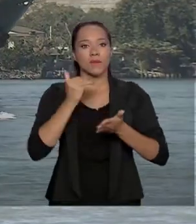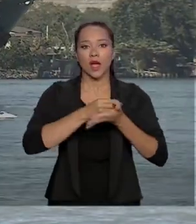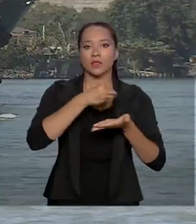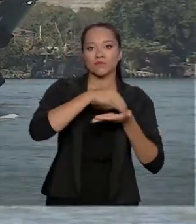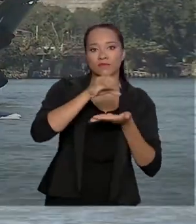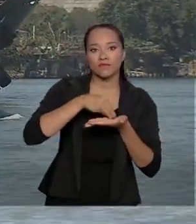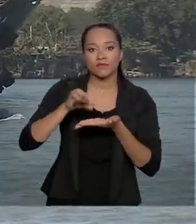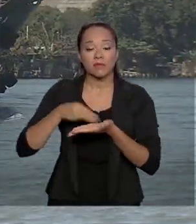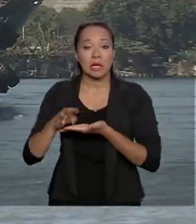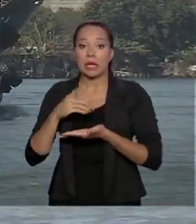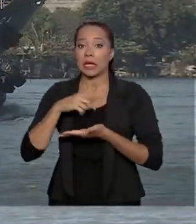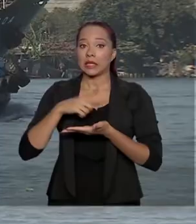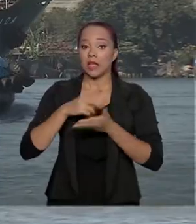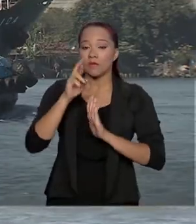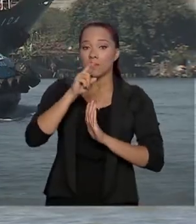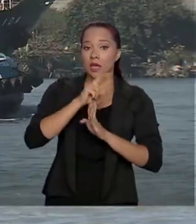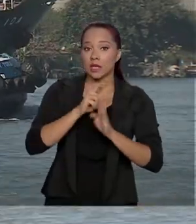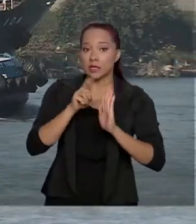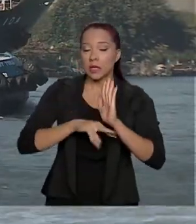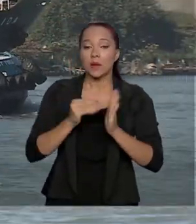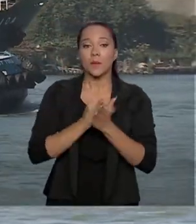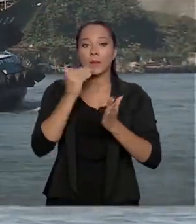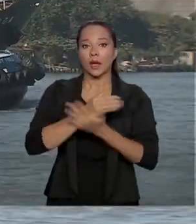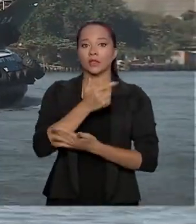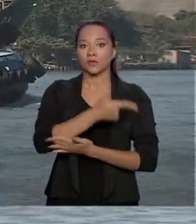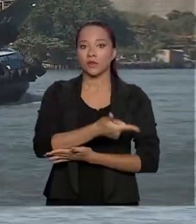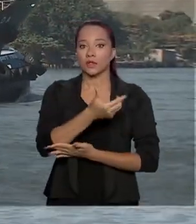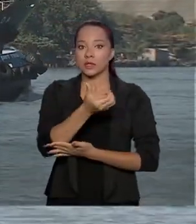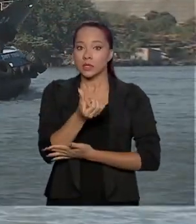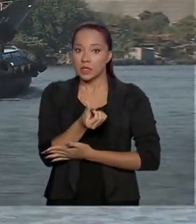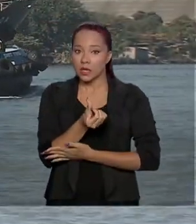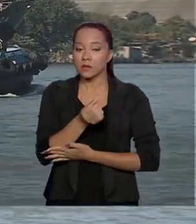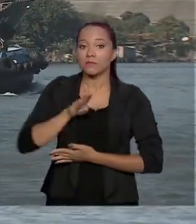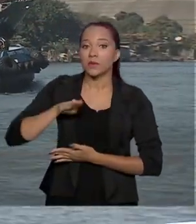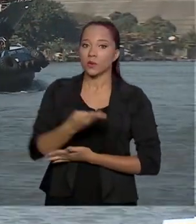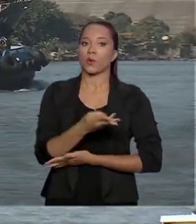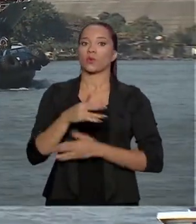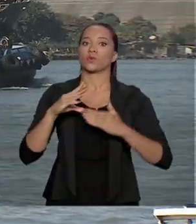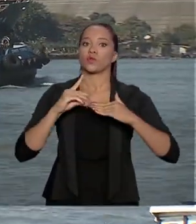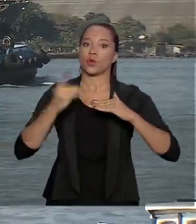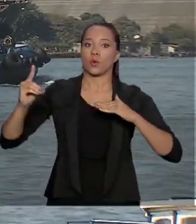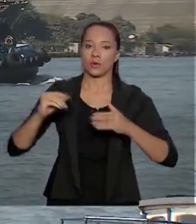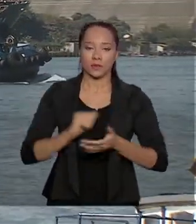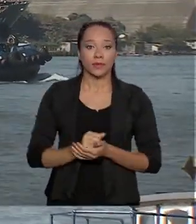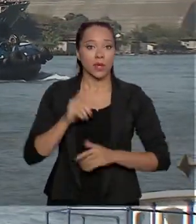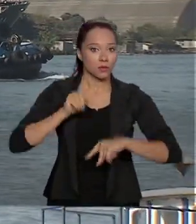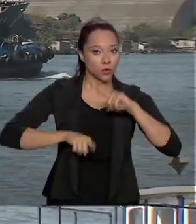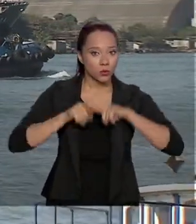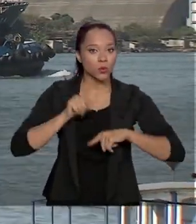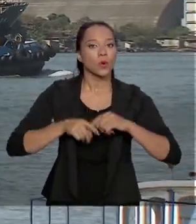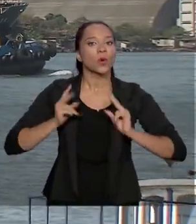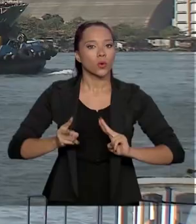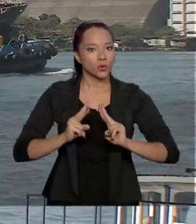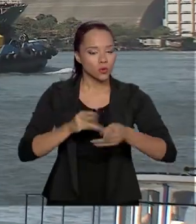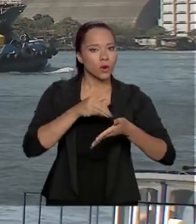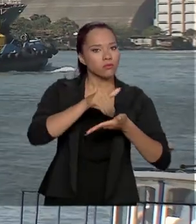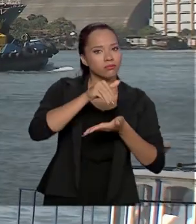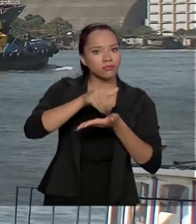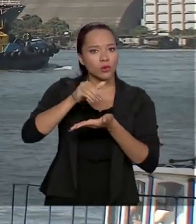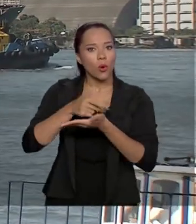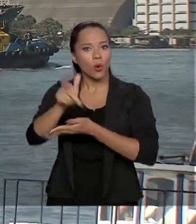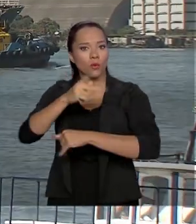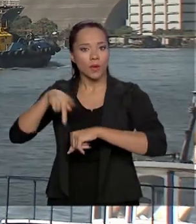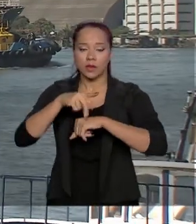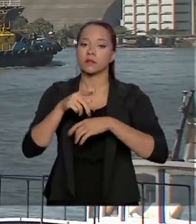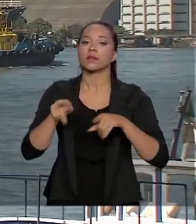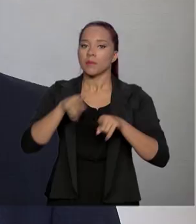e gerou uma receita de mais de 26 bilhões de dólares. O produto continua sendo destaque nas exportações e na